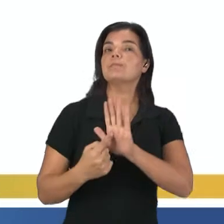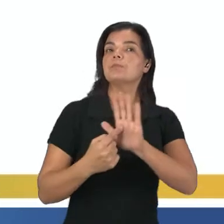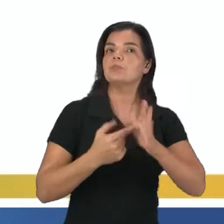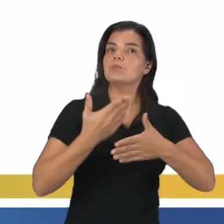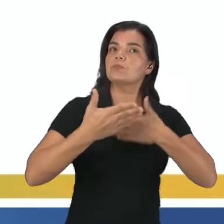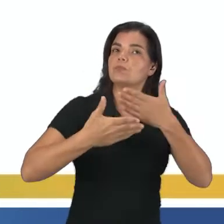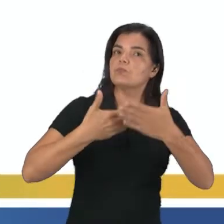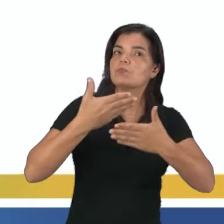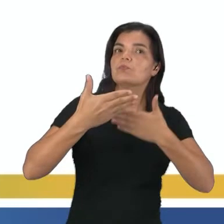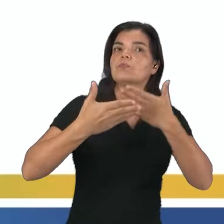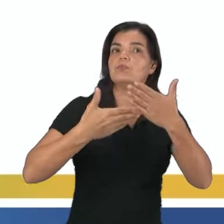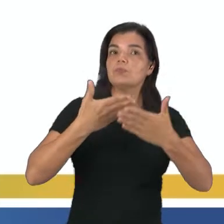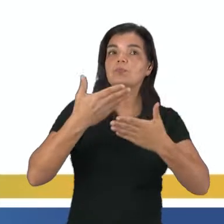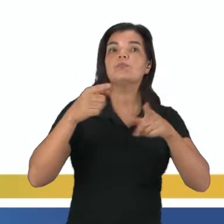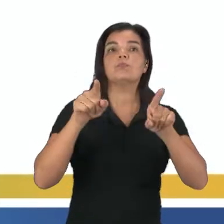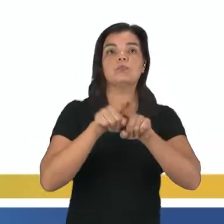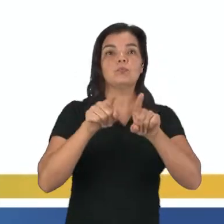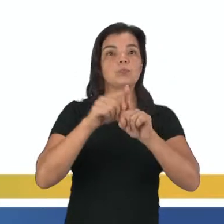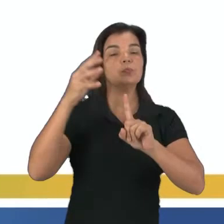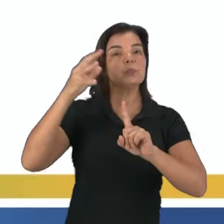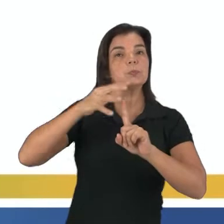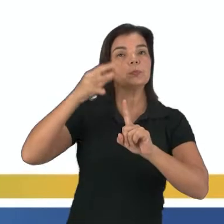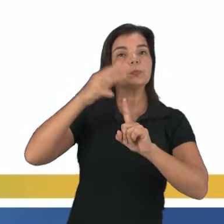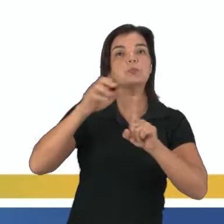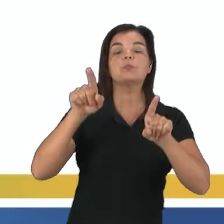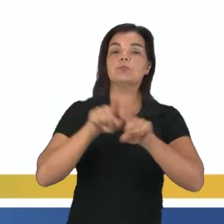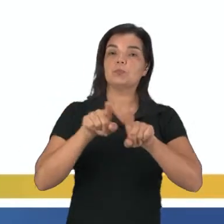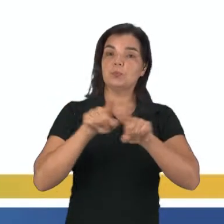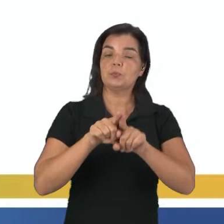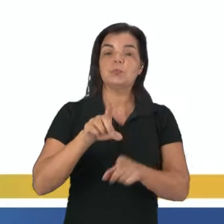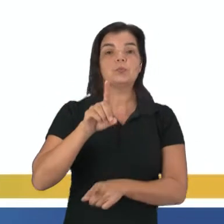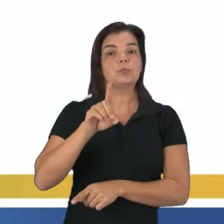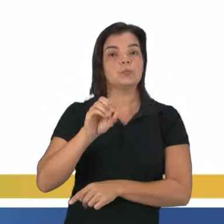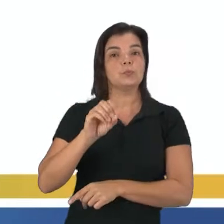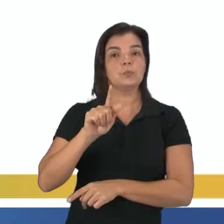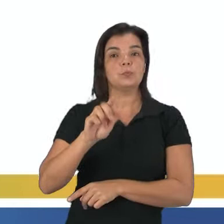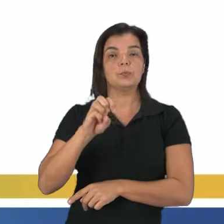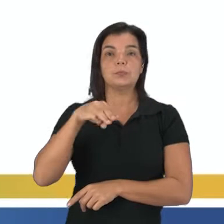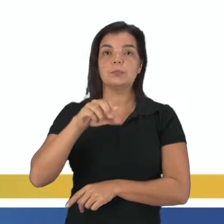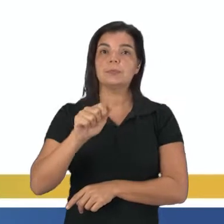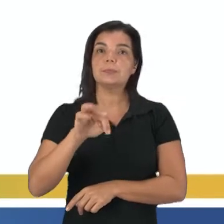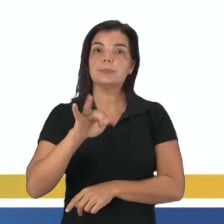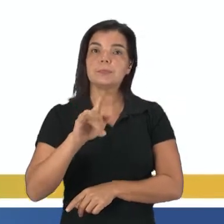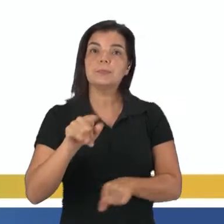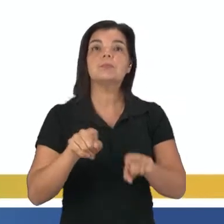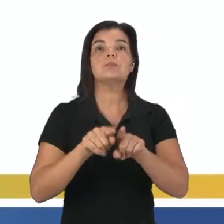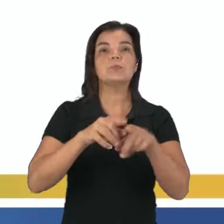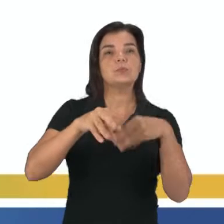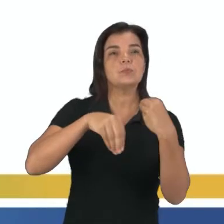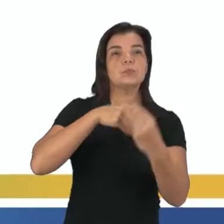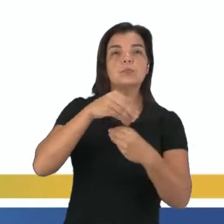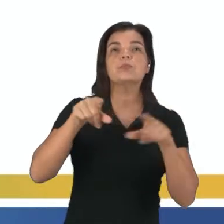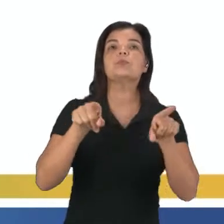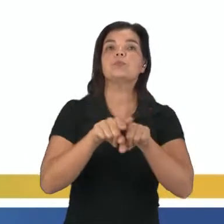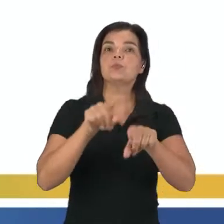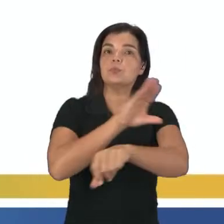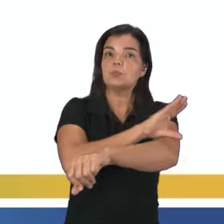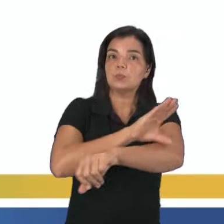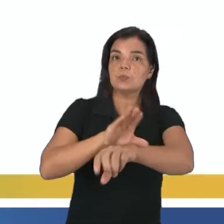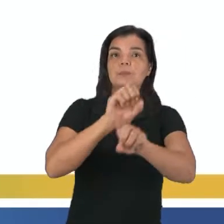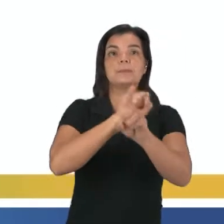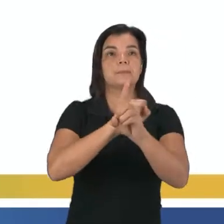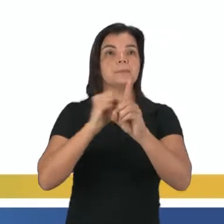um progressivo abrandamento da influência do dogmatismo religioso e também do misticismo sobre a cultura